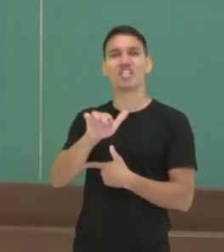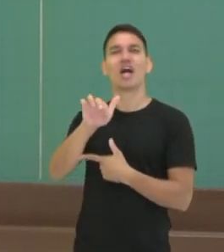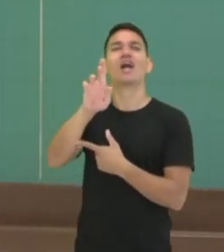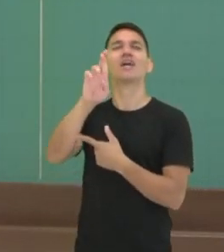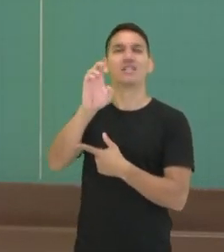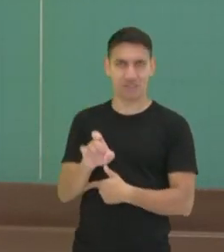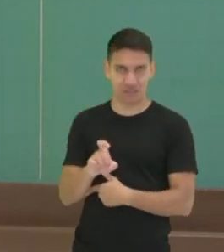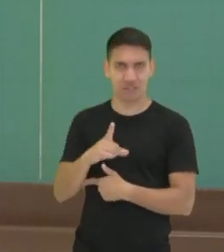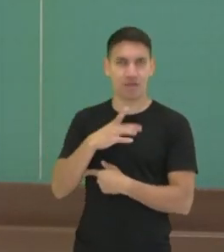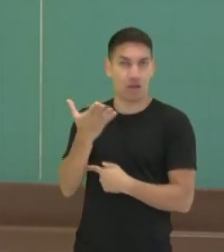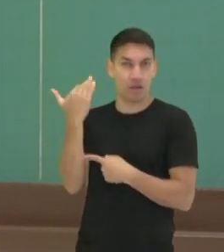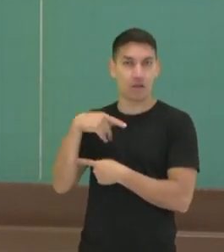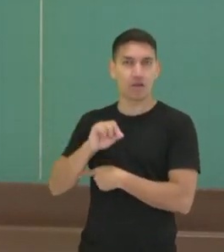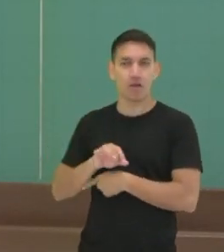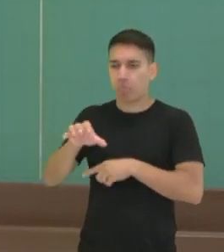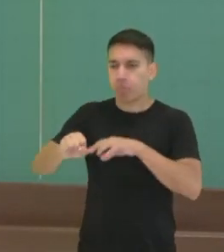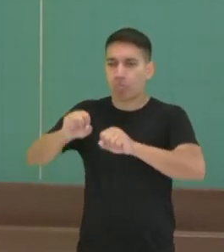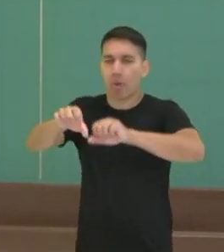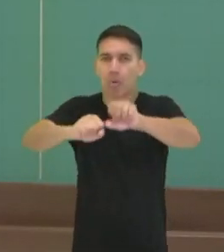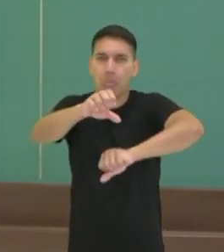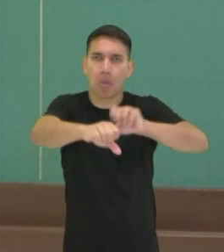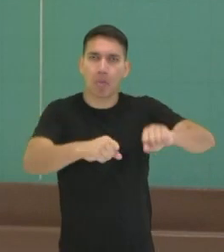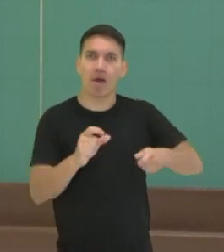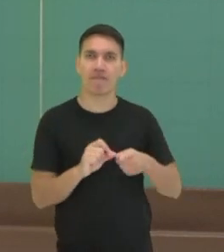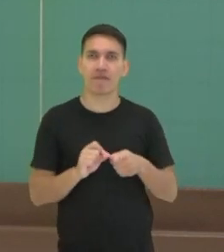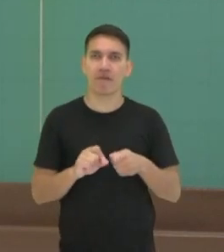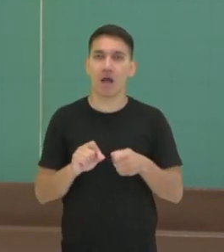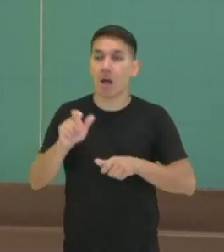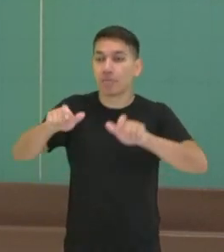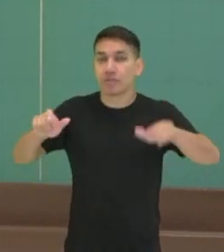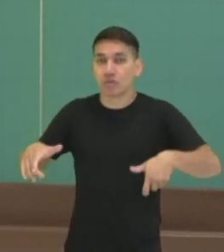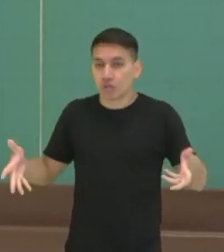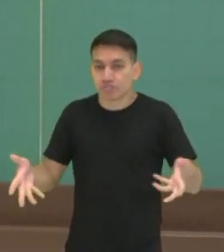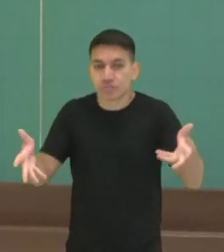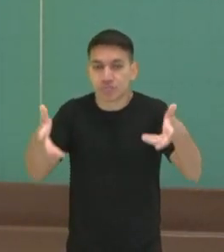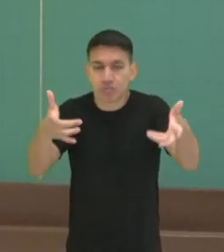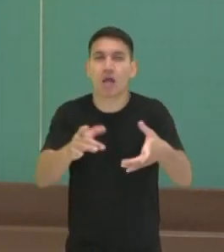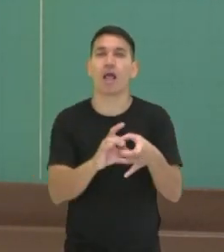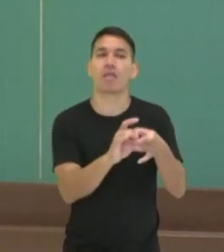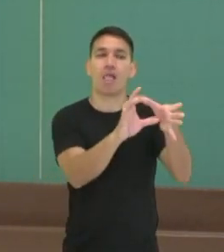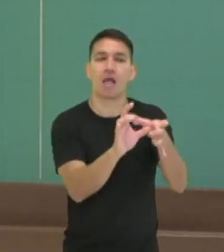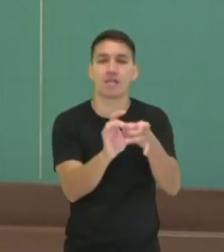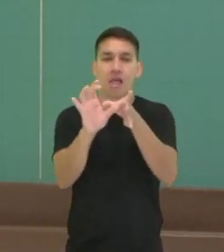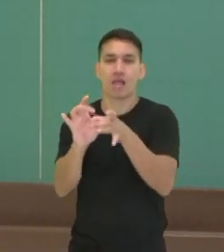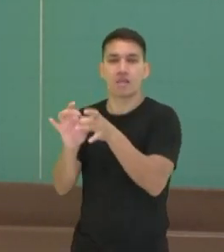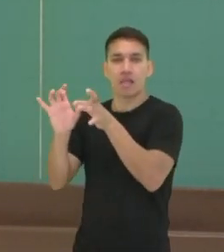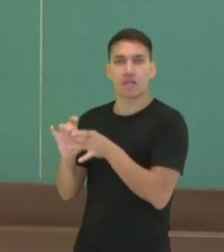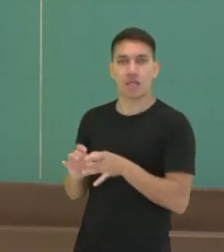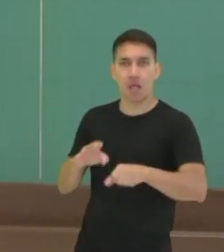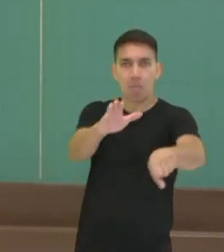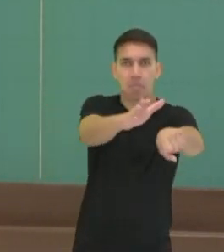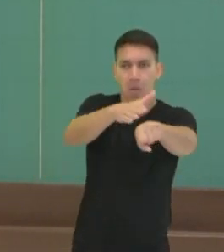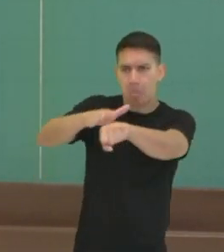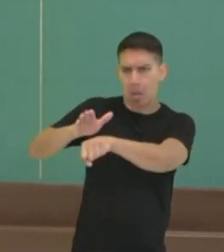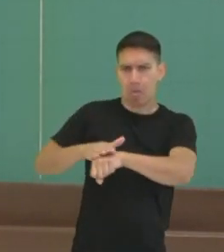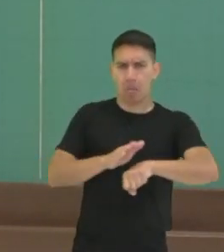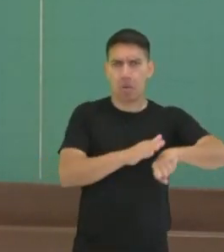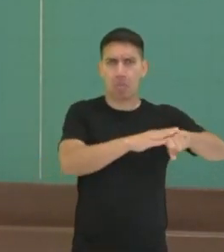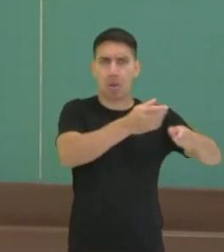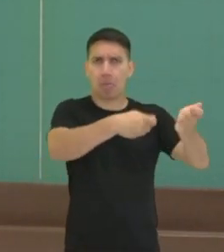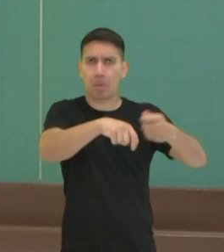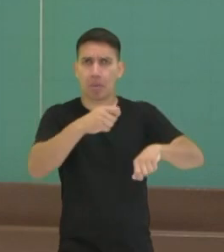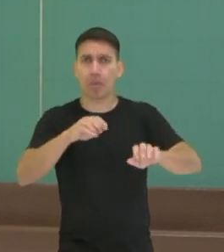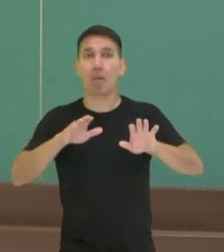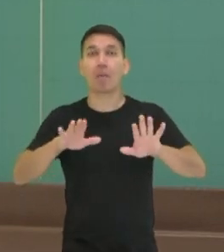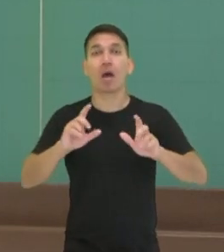vai conquistando, vai trazendo as pessoas, vai dando a liberdade a essas pessoas delas se auto-administrarem, mas ele vai